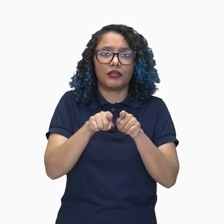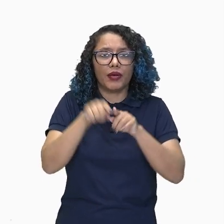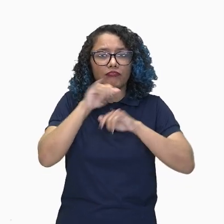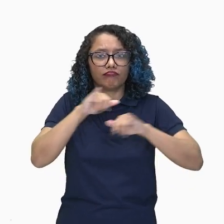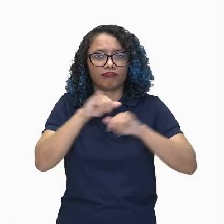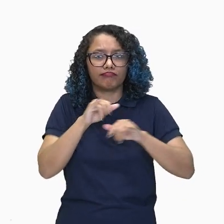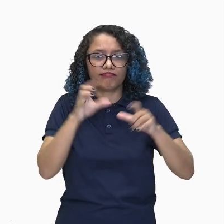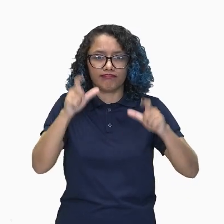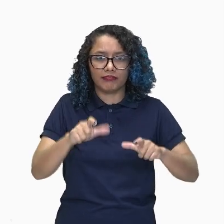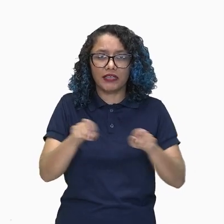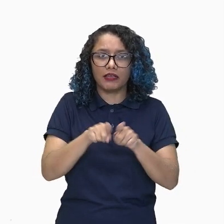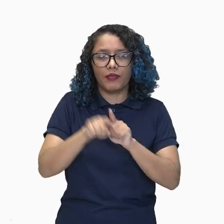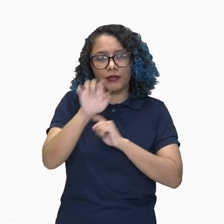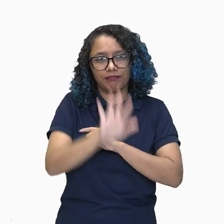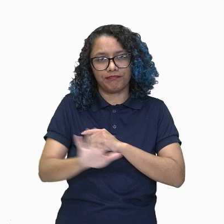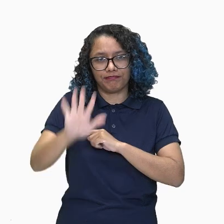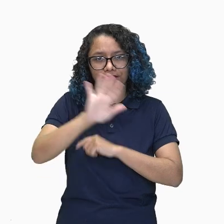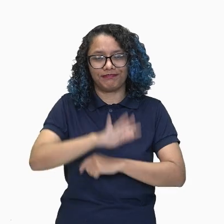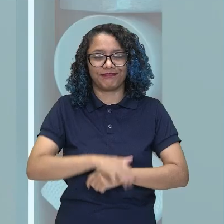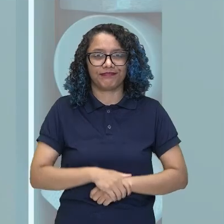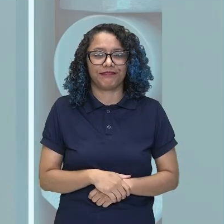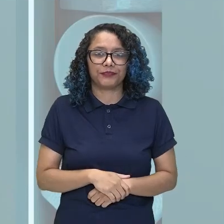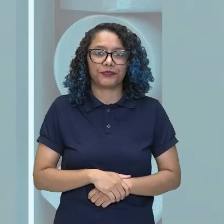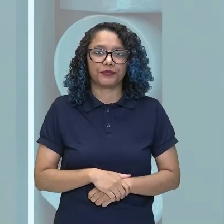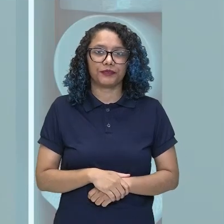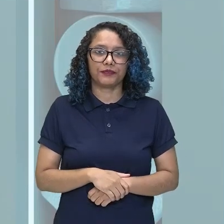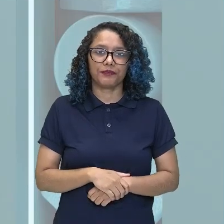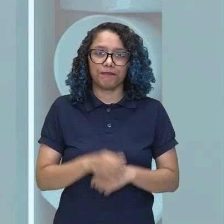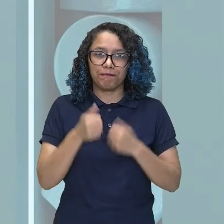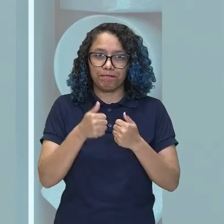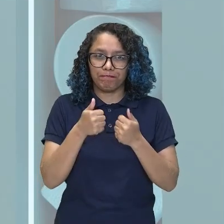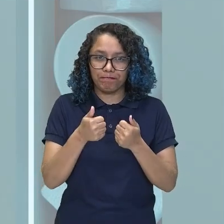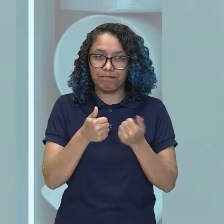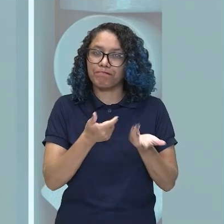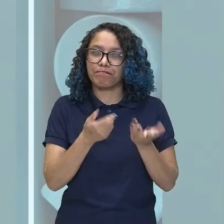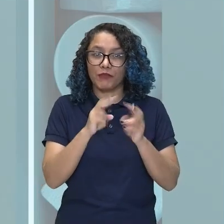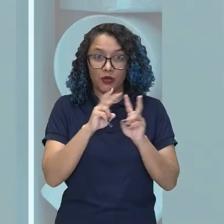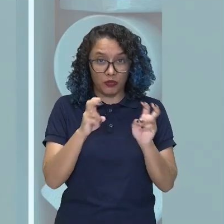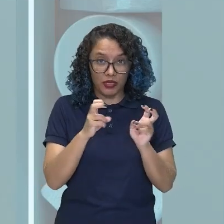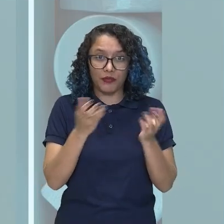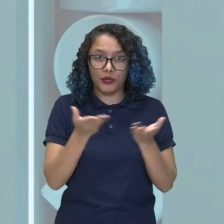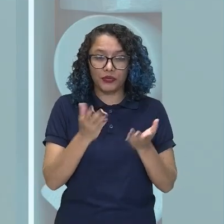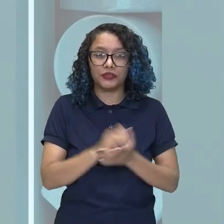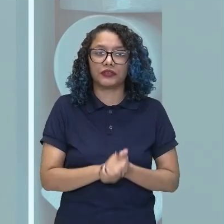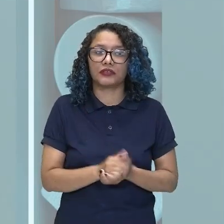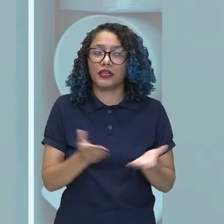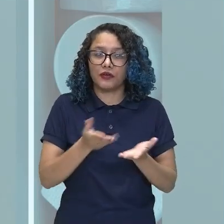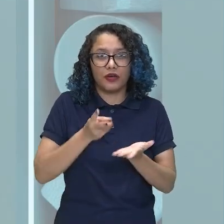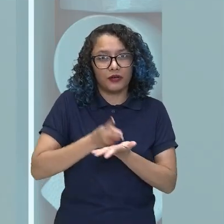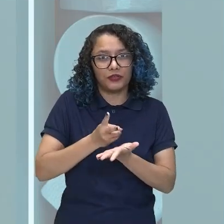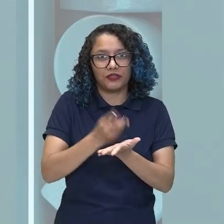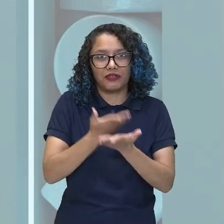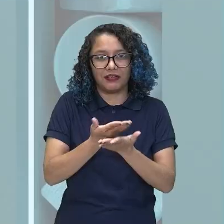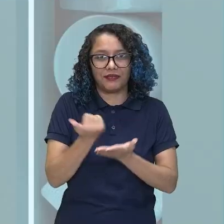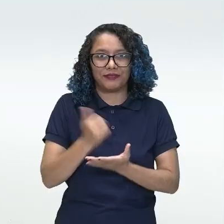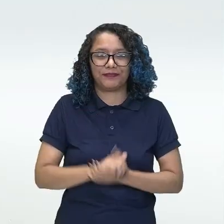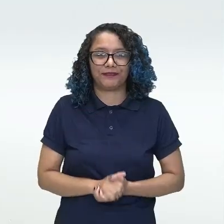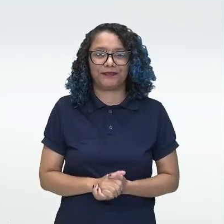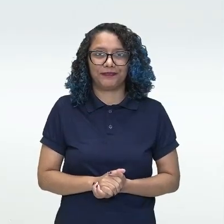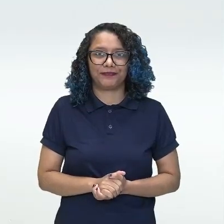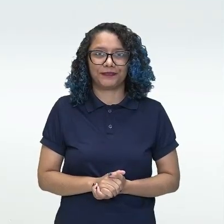publicitários, locais e nacionais. Muito bem, então esse é o nosso assunto de hoje. Seguimos para a nossa aula.